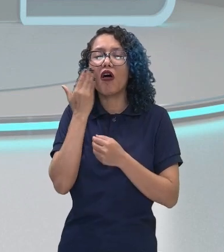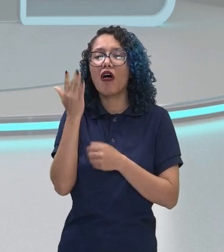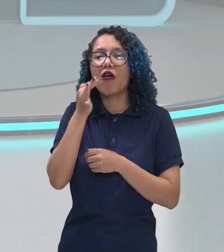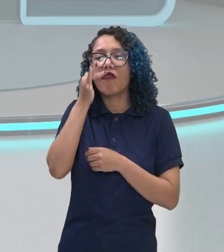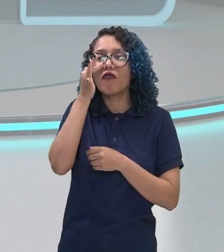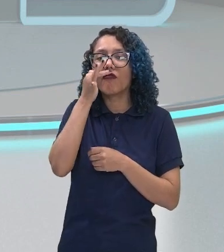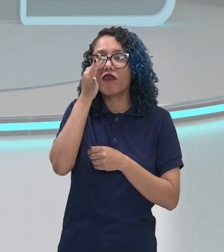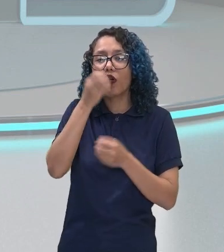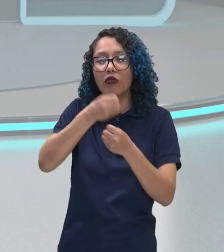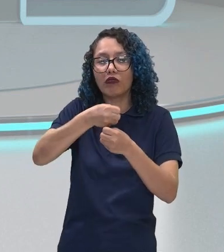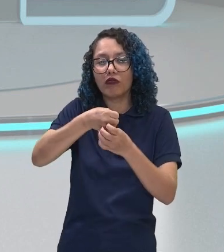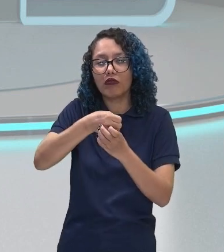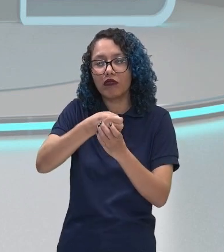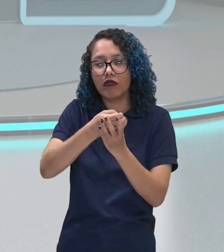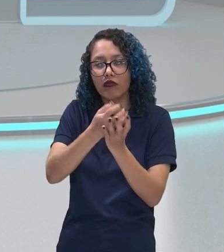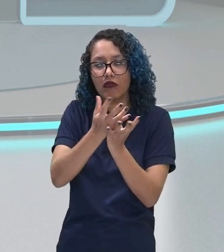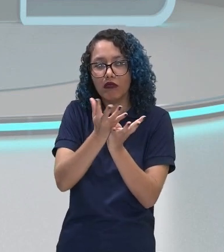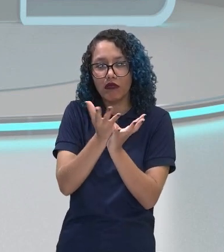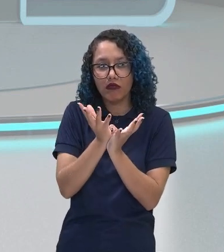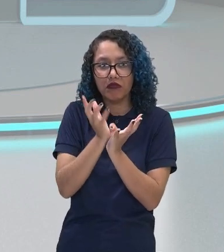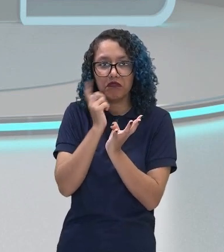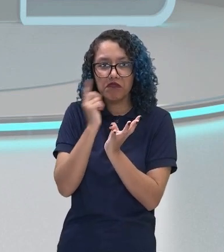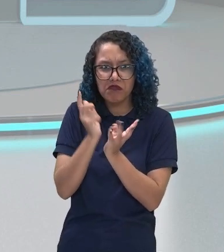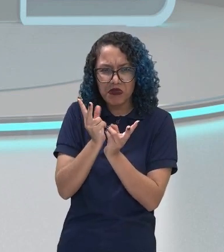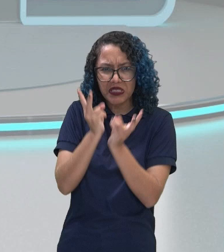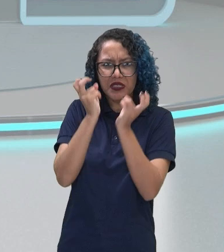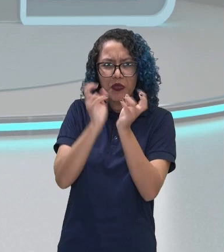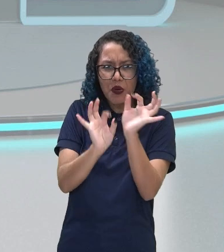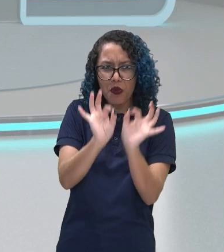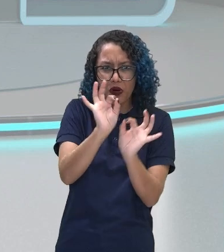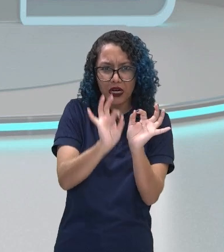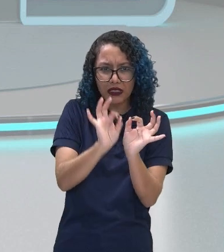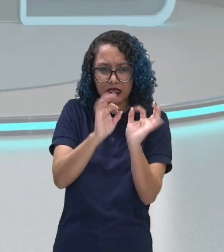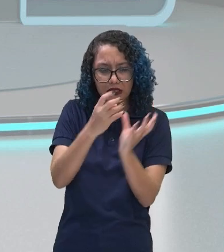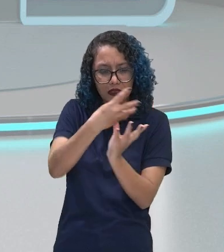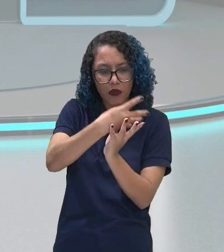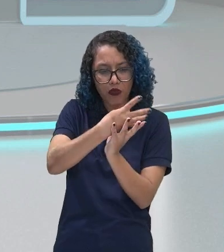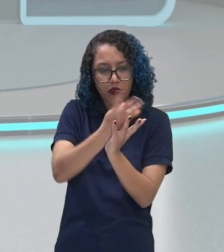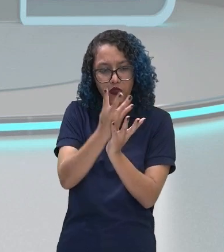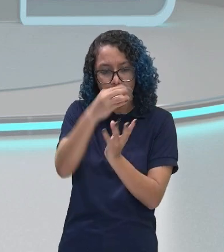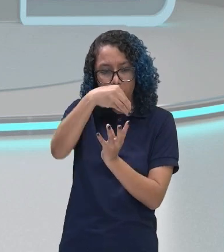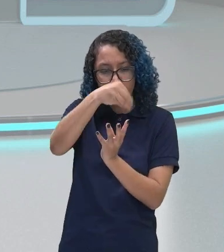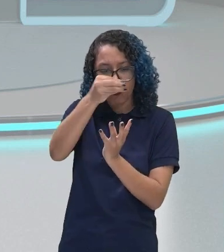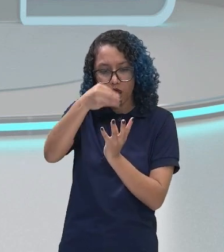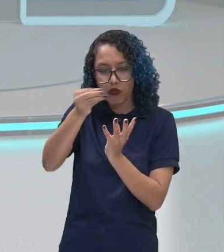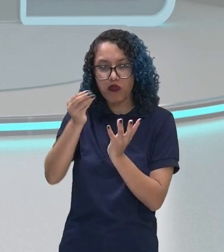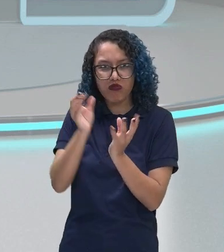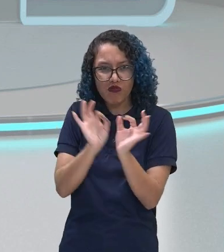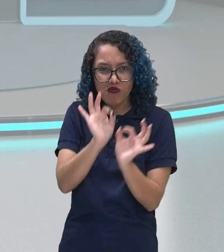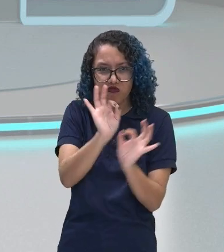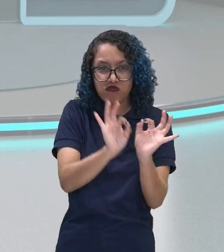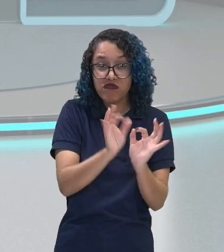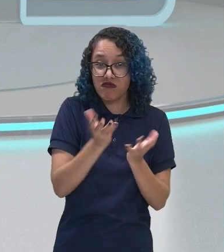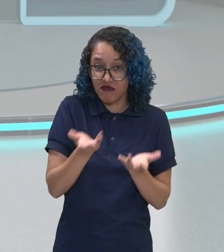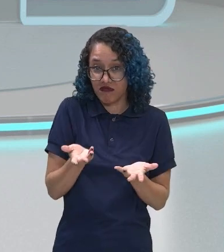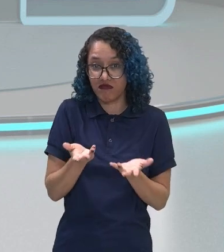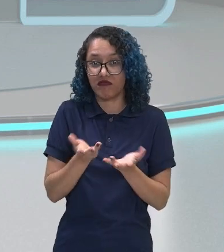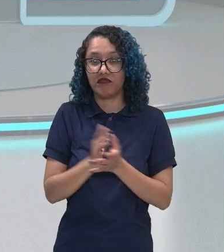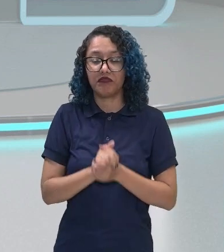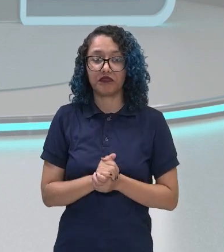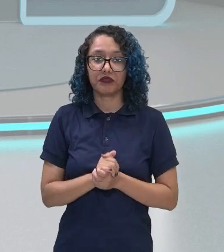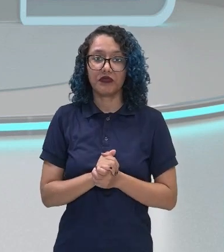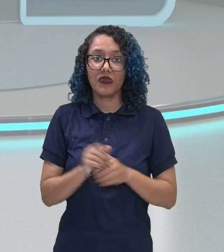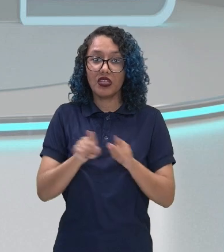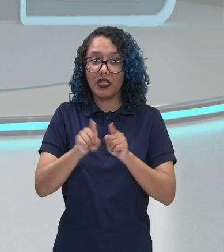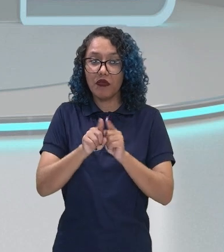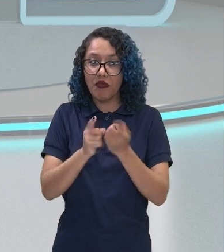flor. Você já prestou atenção como é a organização das pétalas das flores? Como é a organização